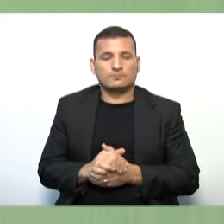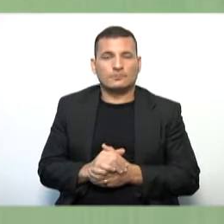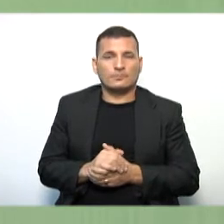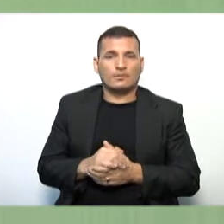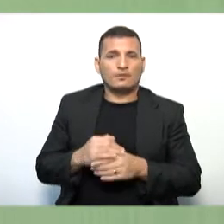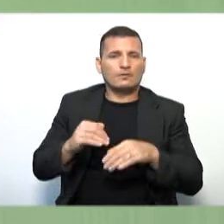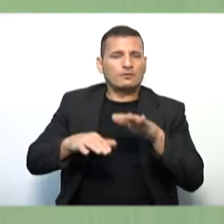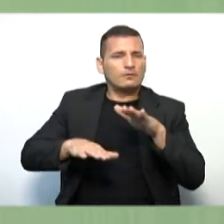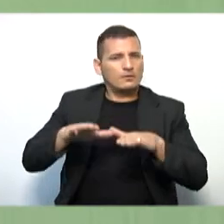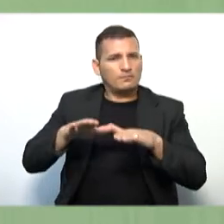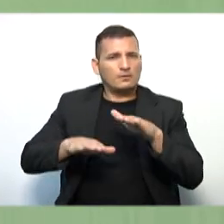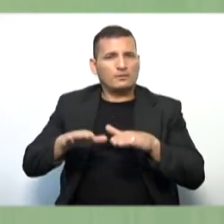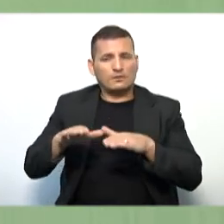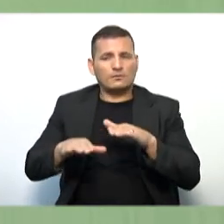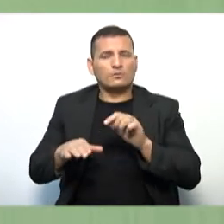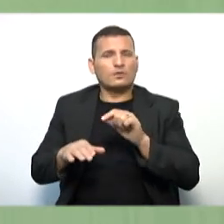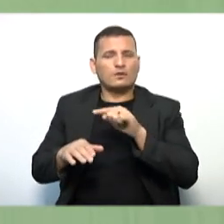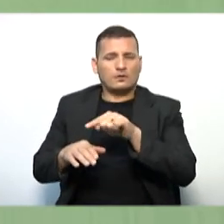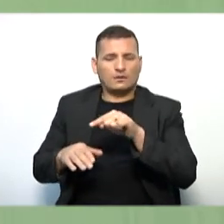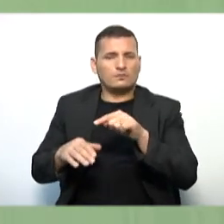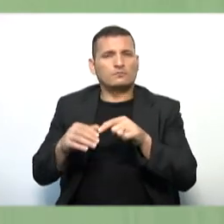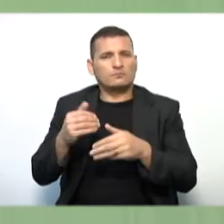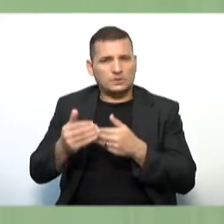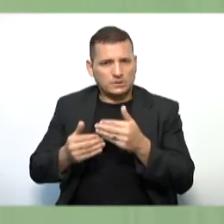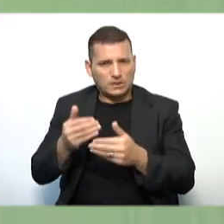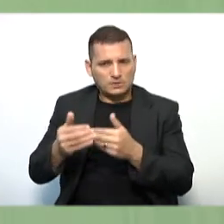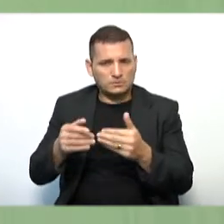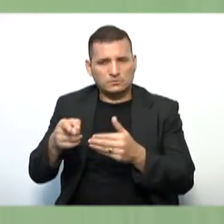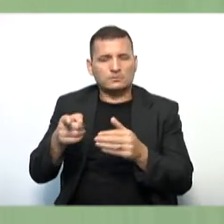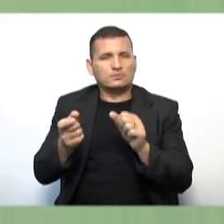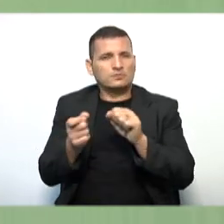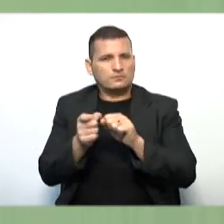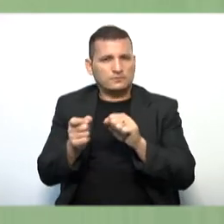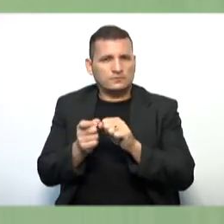Dependendo das tarefas que esses processos